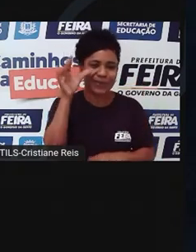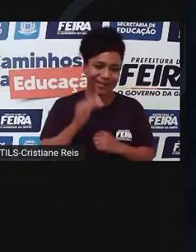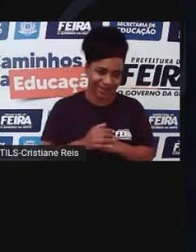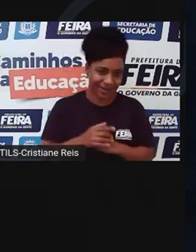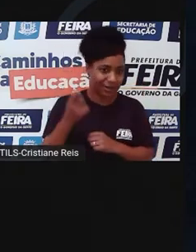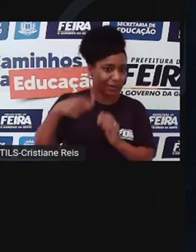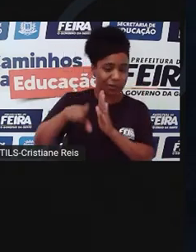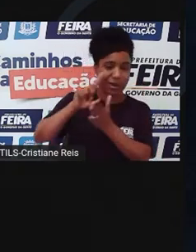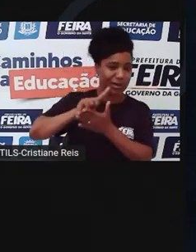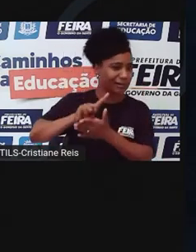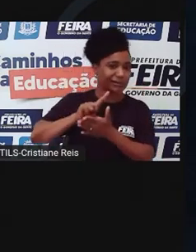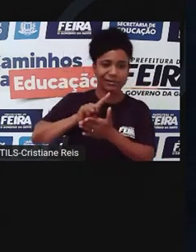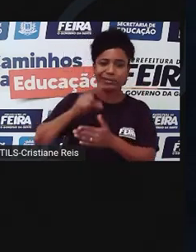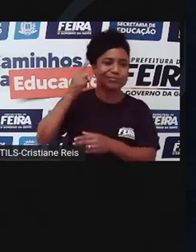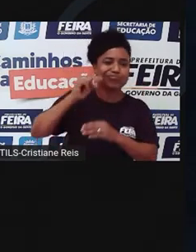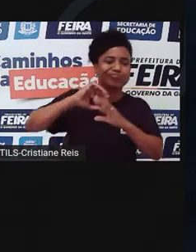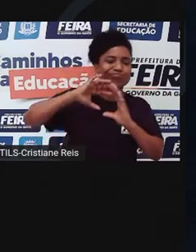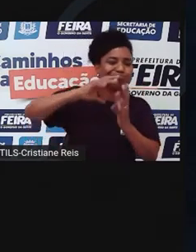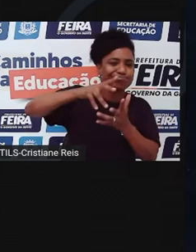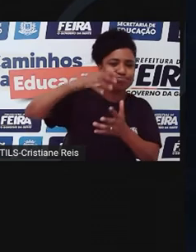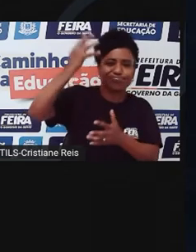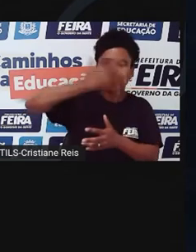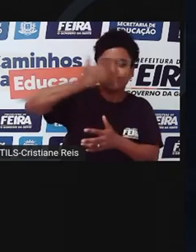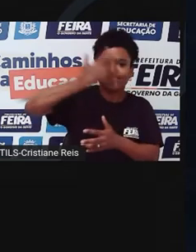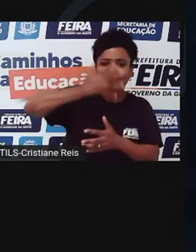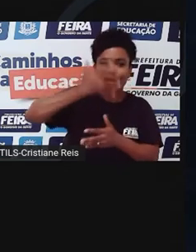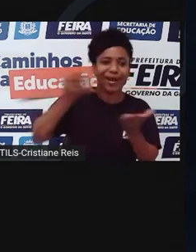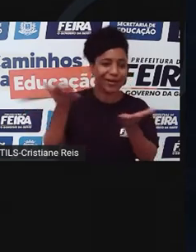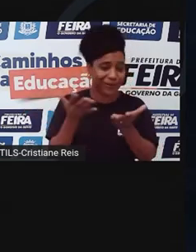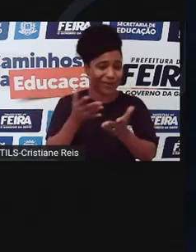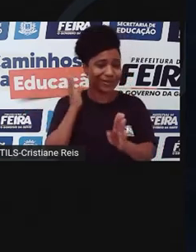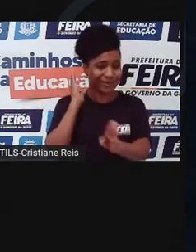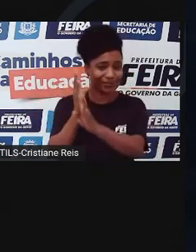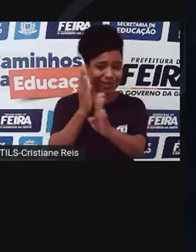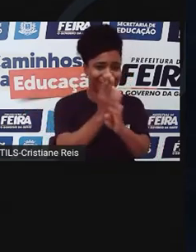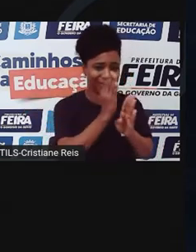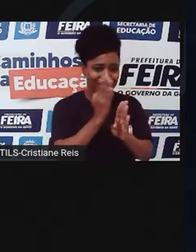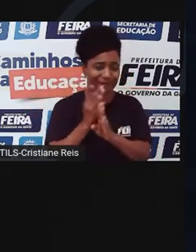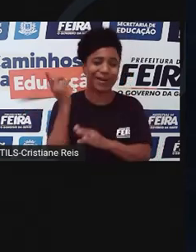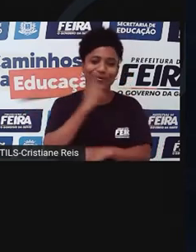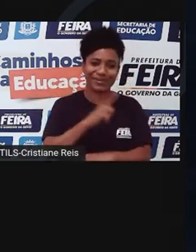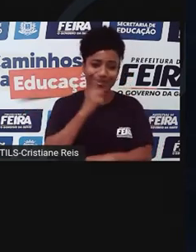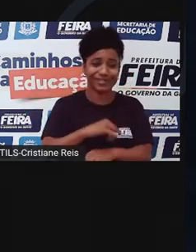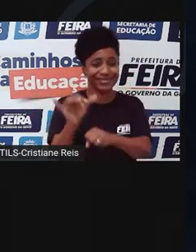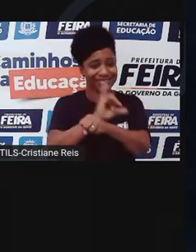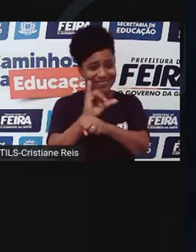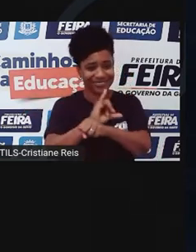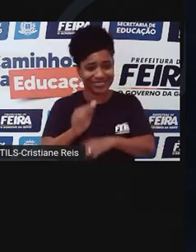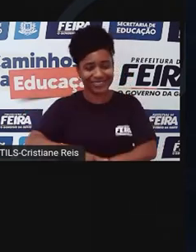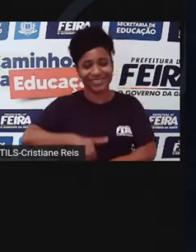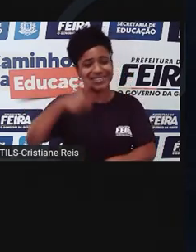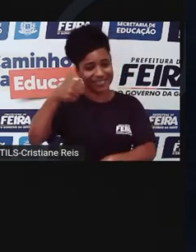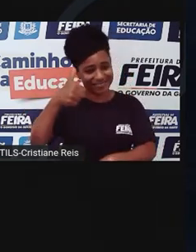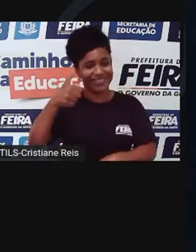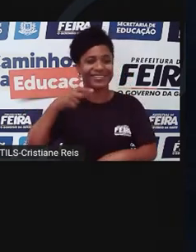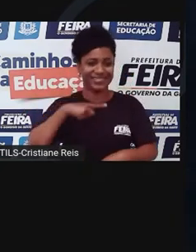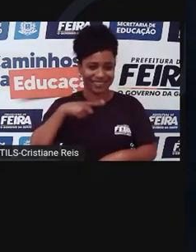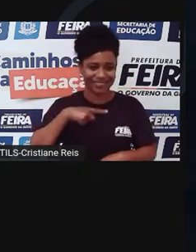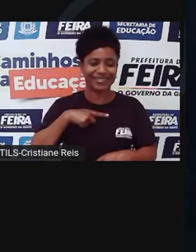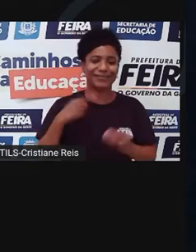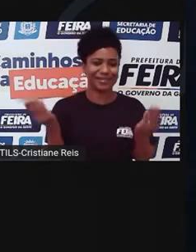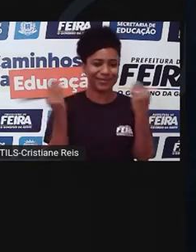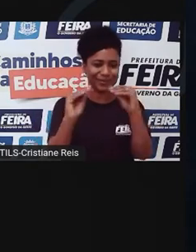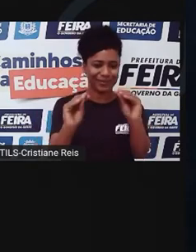para enxergarmos. Não se esqueça de curtir e compartilhar o vídeo, assine o nosso canal, pois predizemos muito mais bom conteúdo, e até a